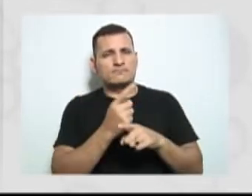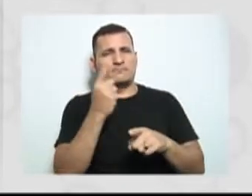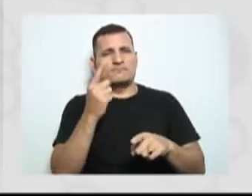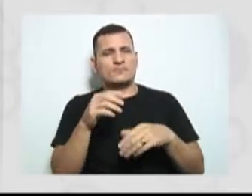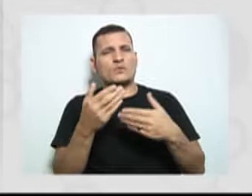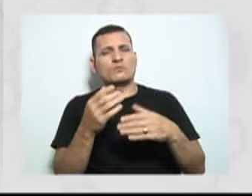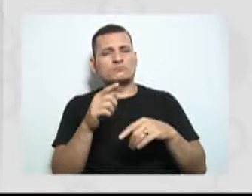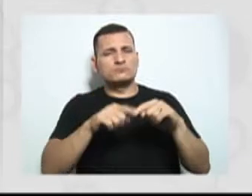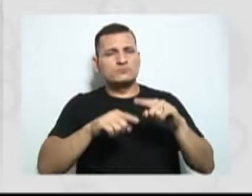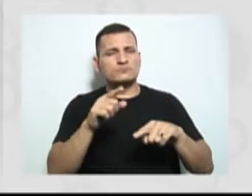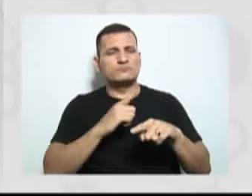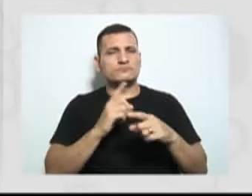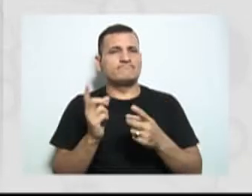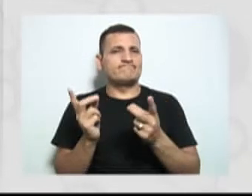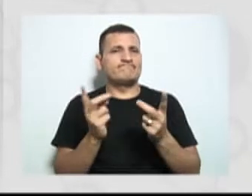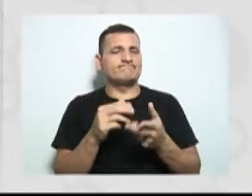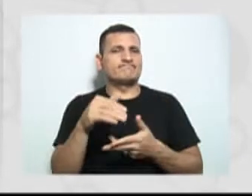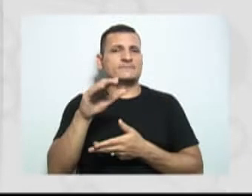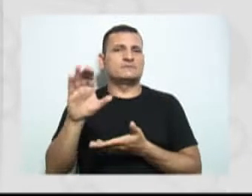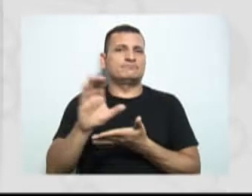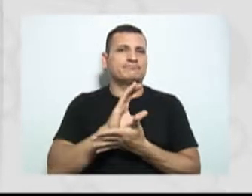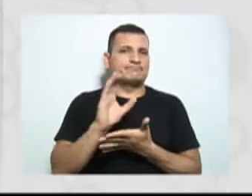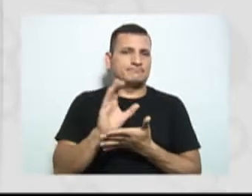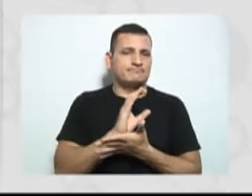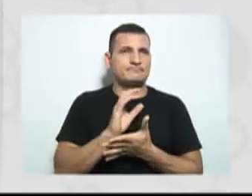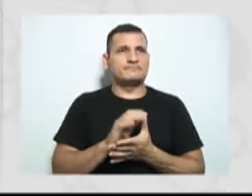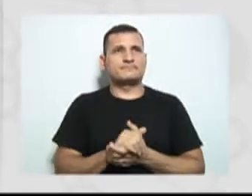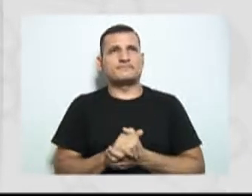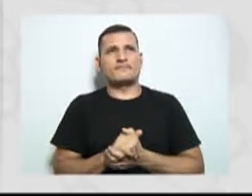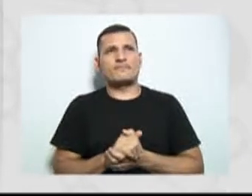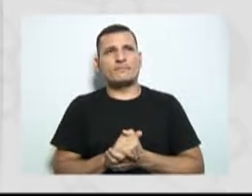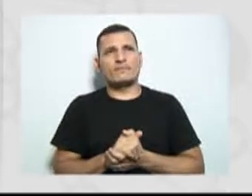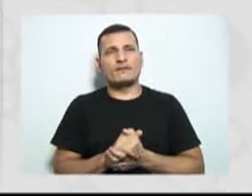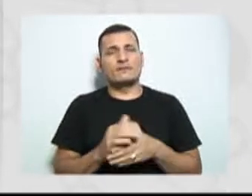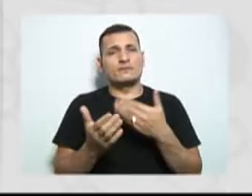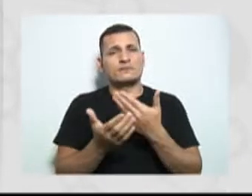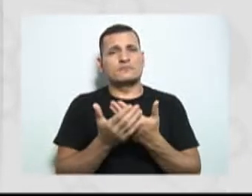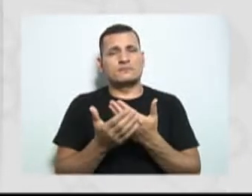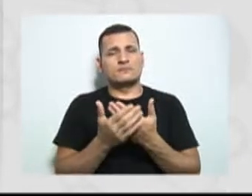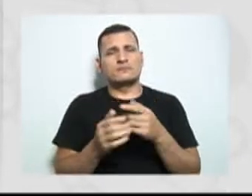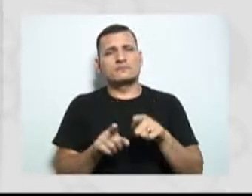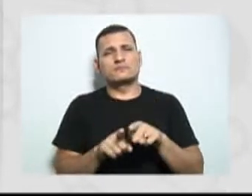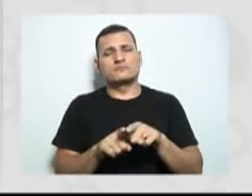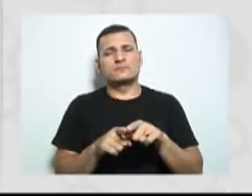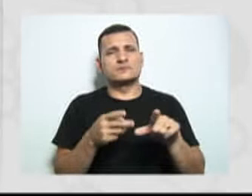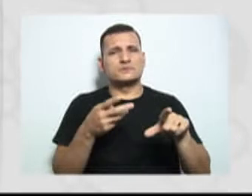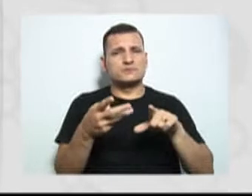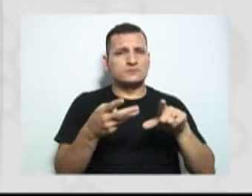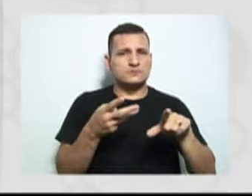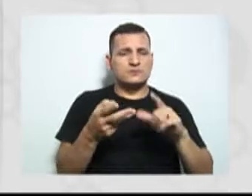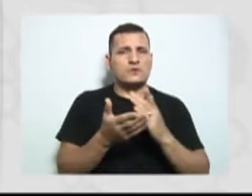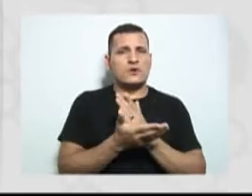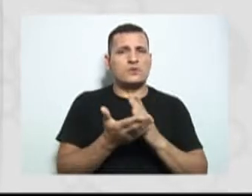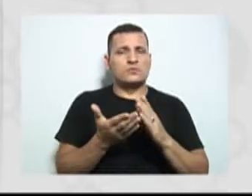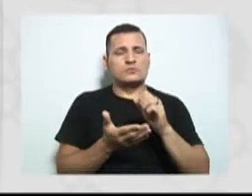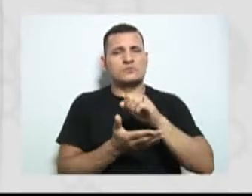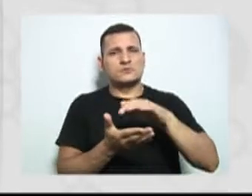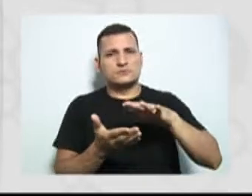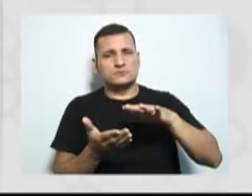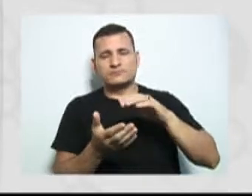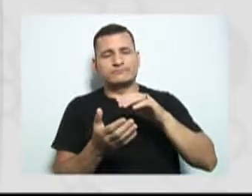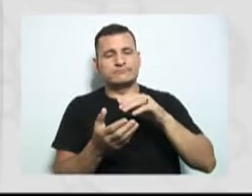está tendo mais rentabilidade. E estudar a terceirização parcial ou total de algumas atividades de